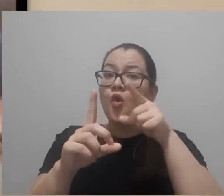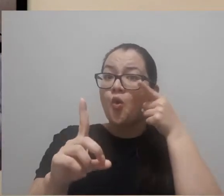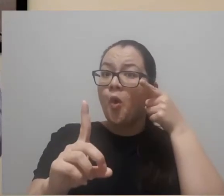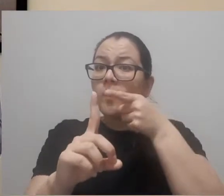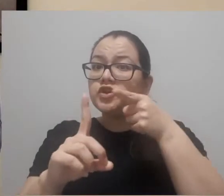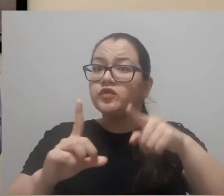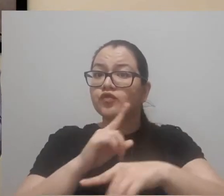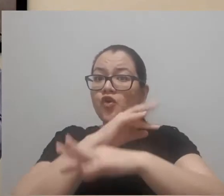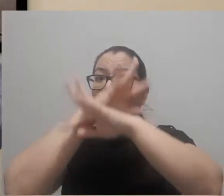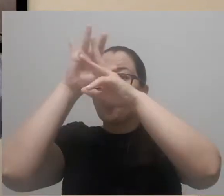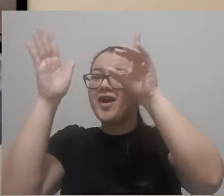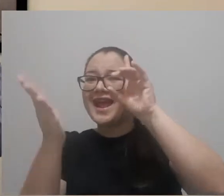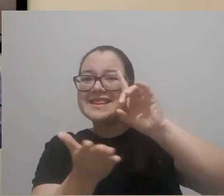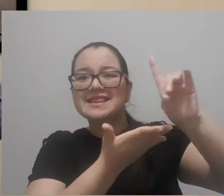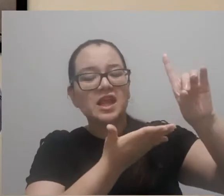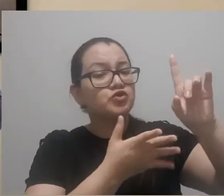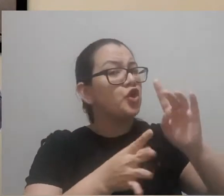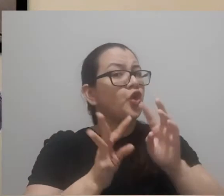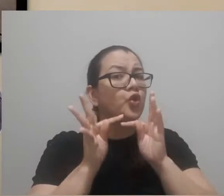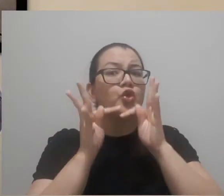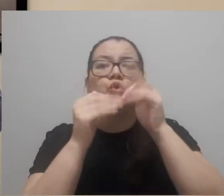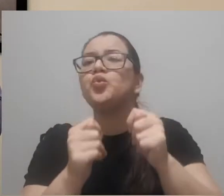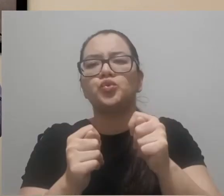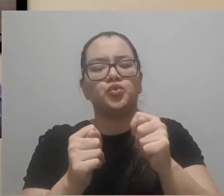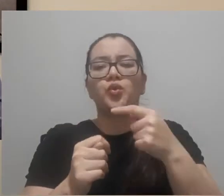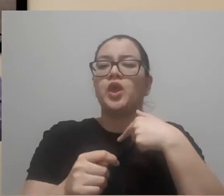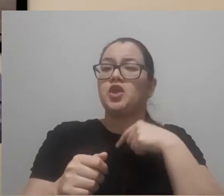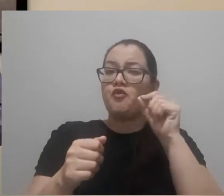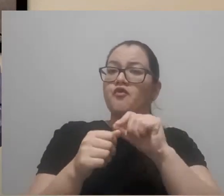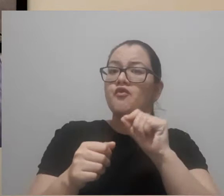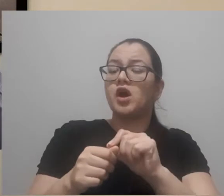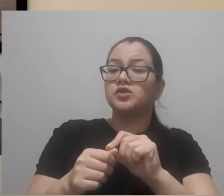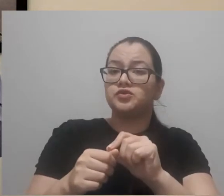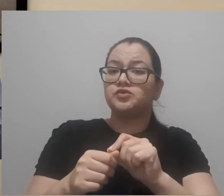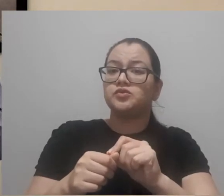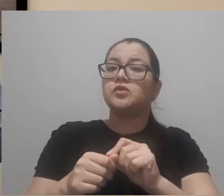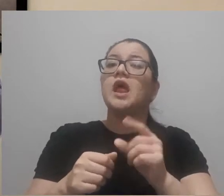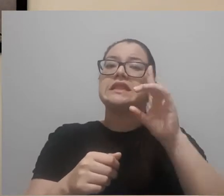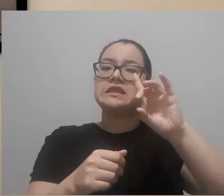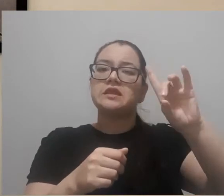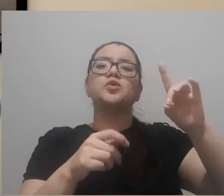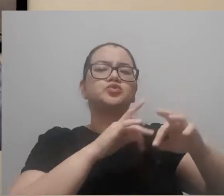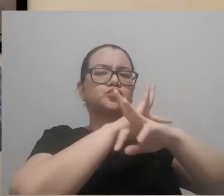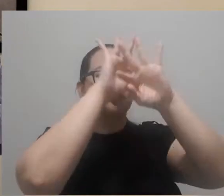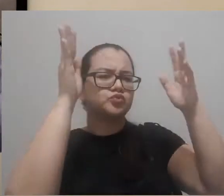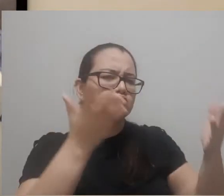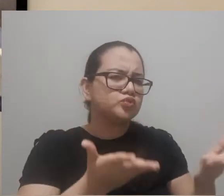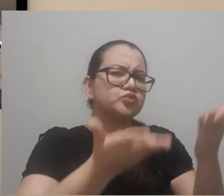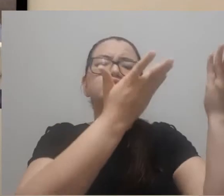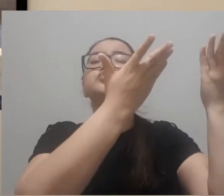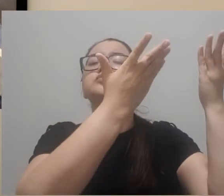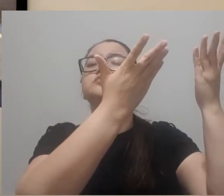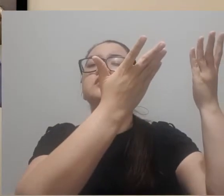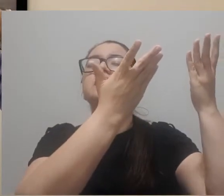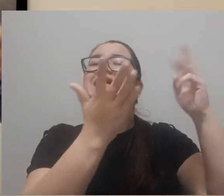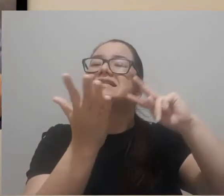que Deus me deu, tudo o que eu faço, eu estou acumulando tesouro no céu. Tudo o que eu